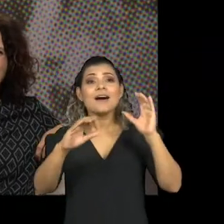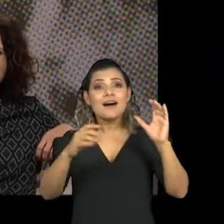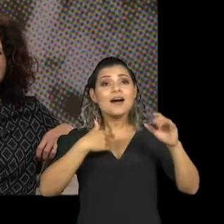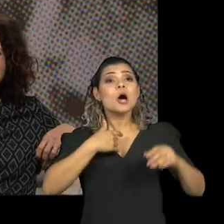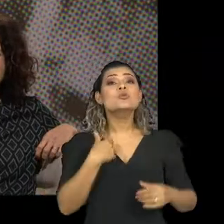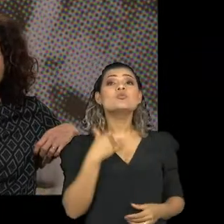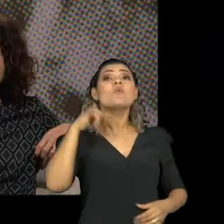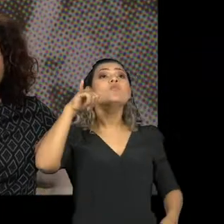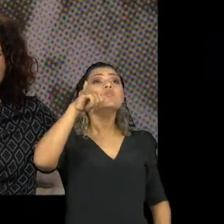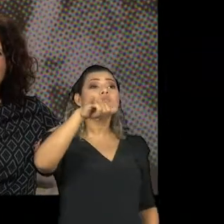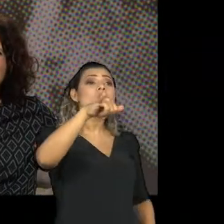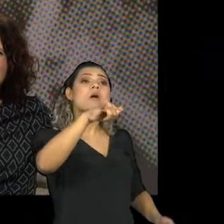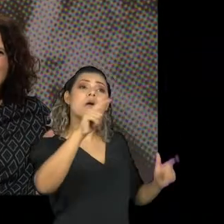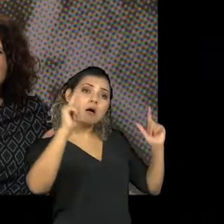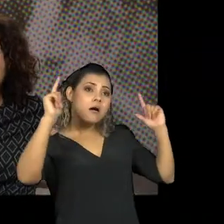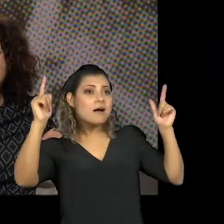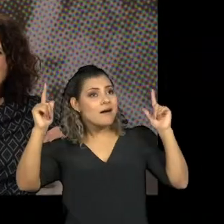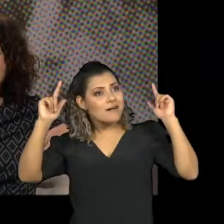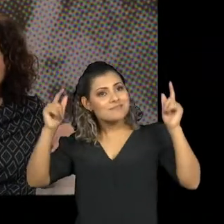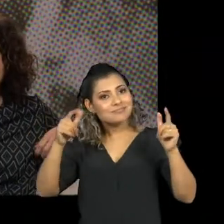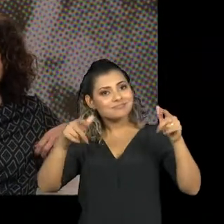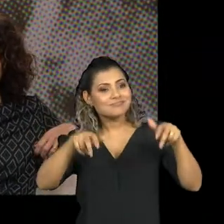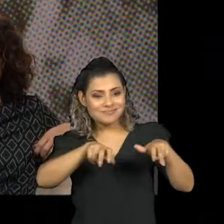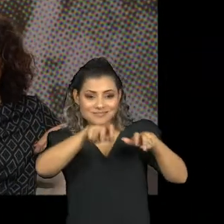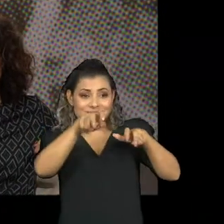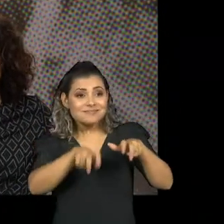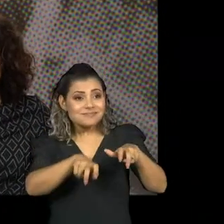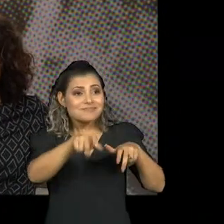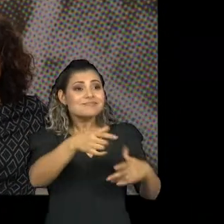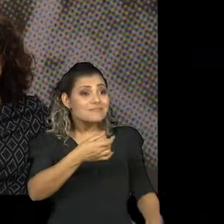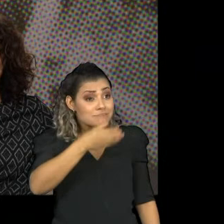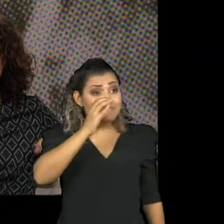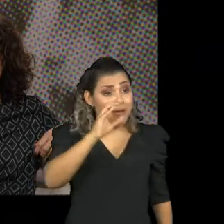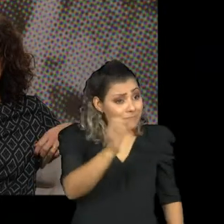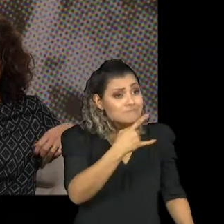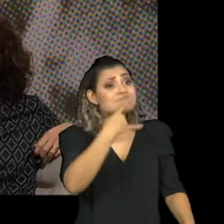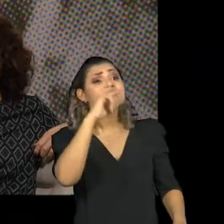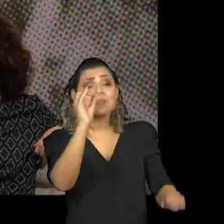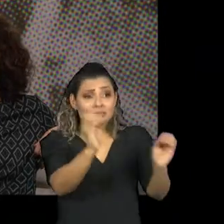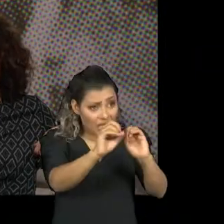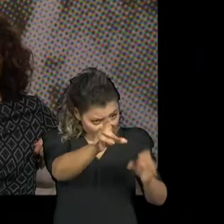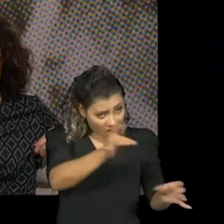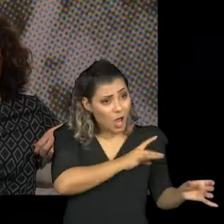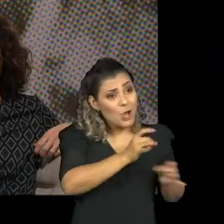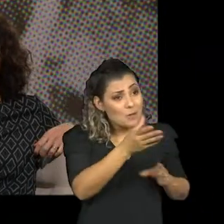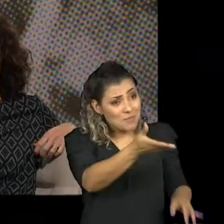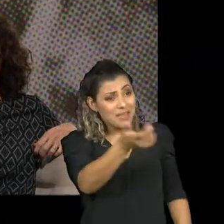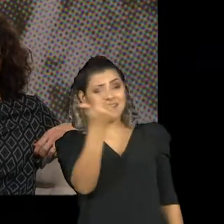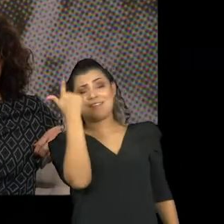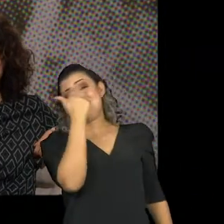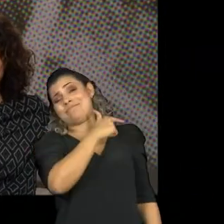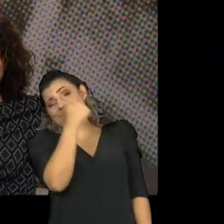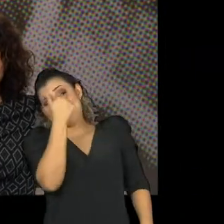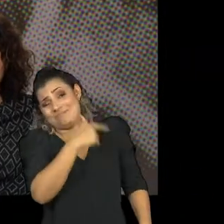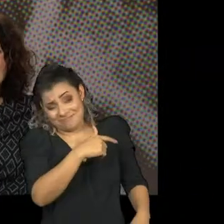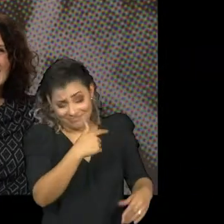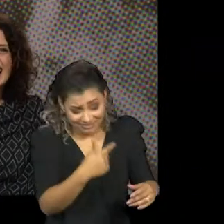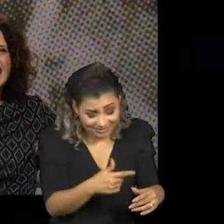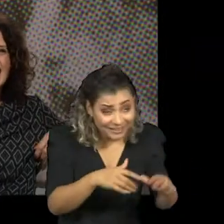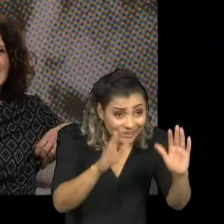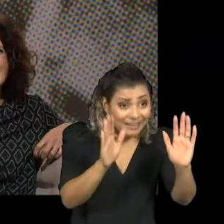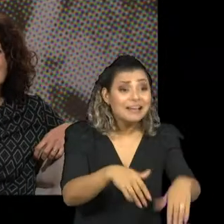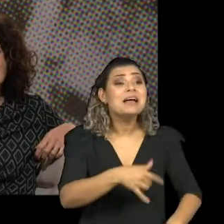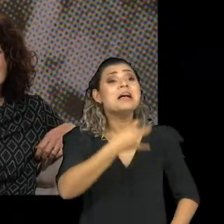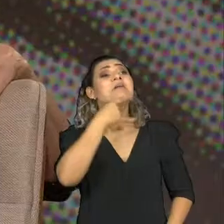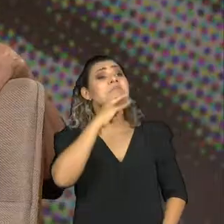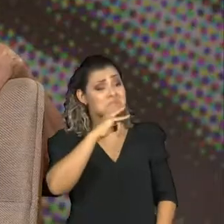voando. Tem gente que não bebe, tá comendo. Eu bebo sim, eu bebo